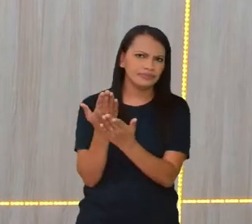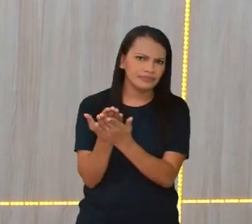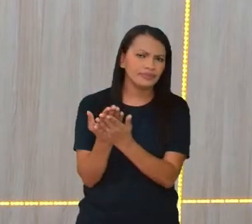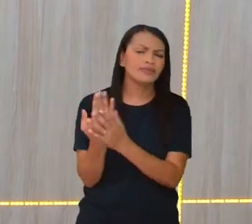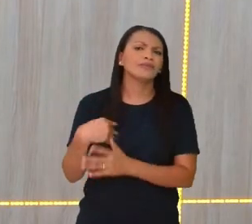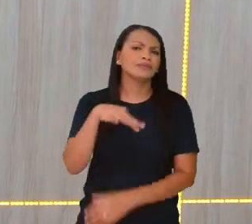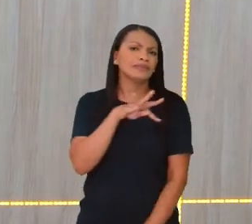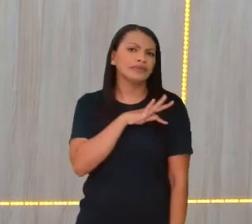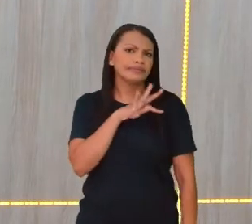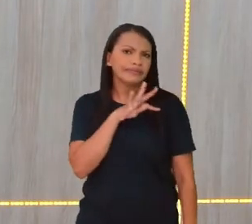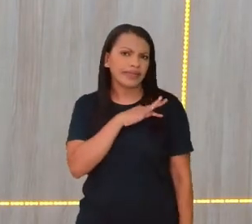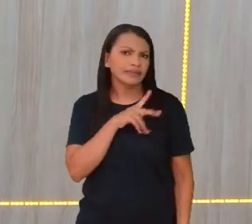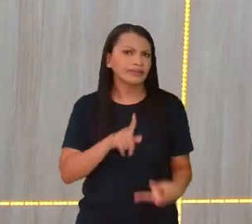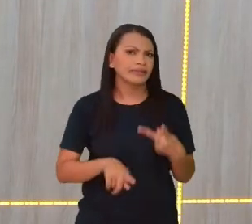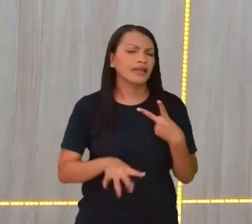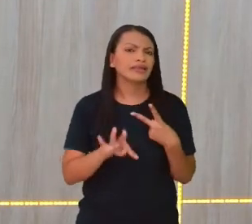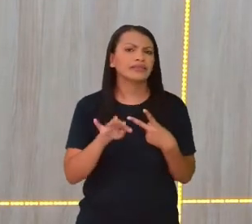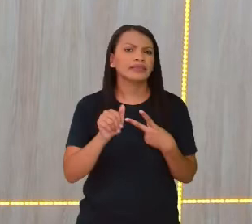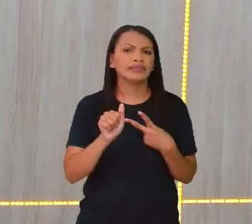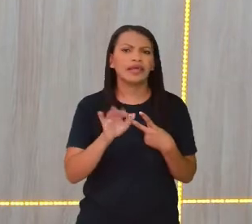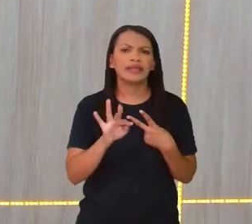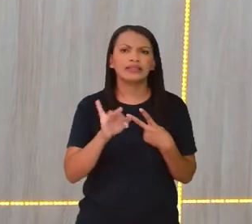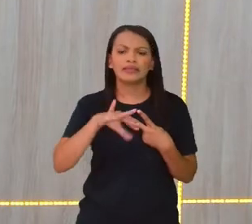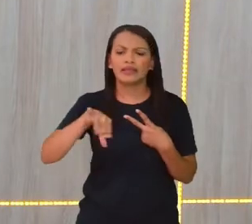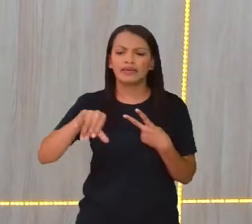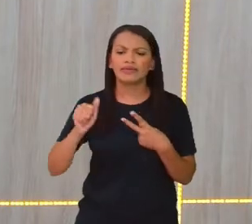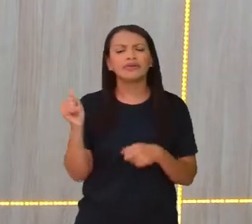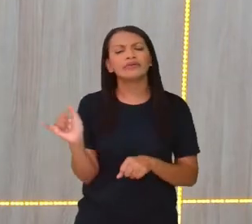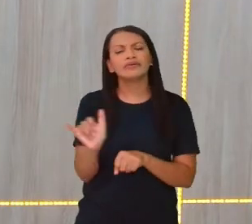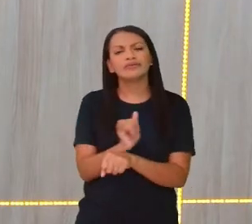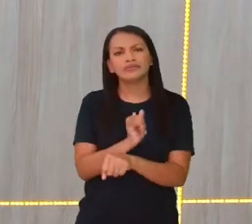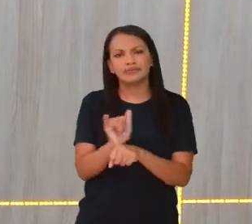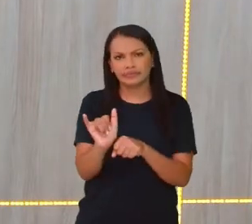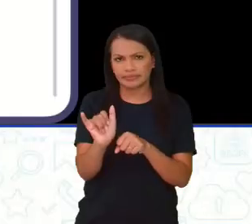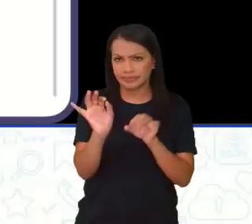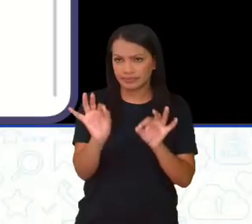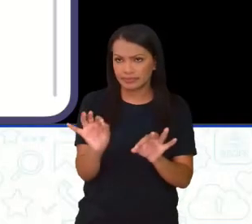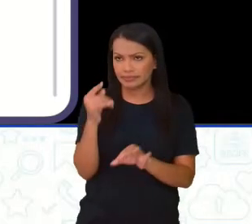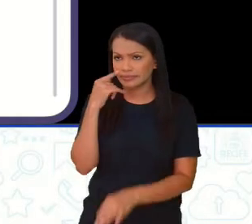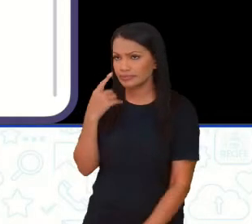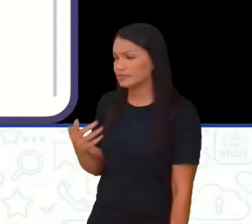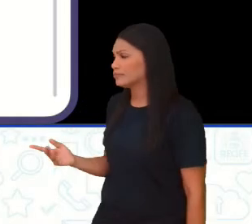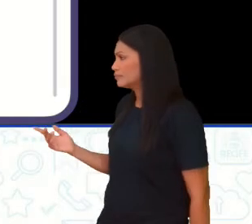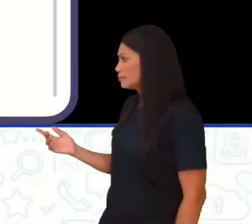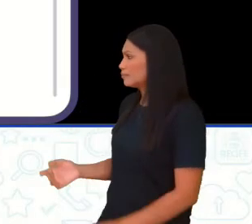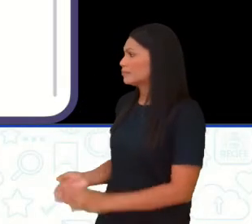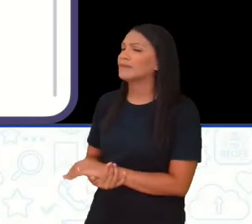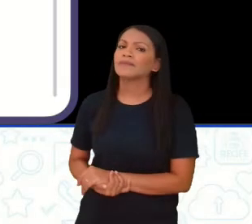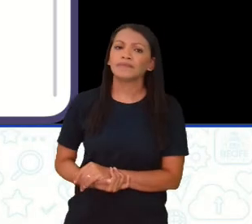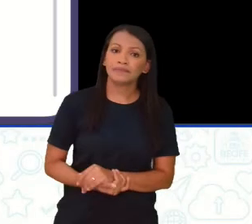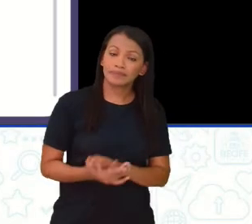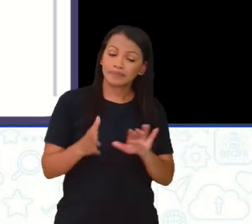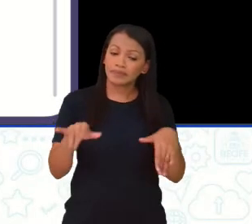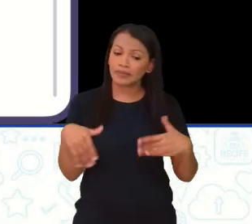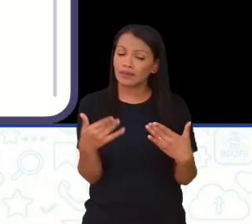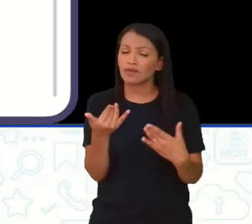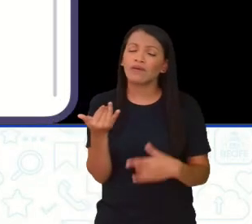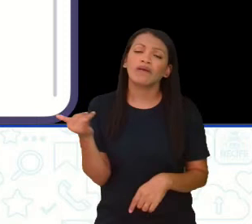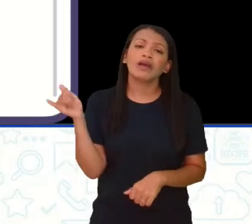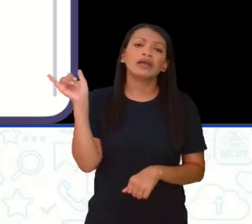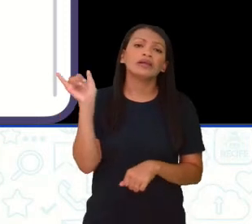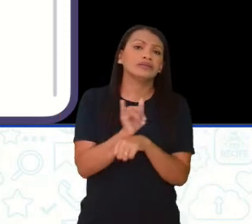técnica e a tática. E aí, além disso, nós temos as estratégias, né? Essas estratégias aí